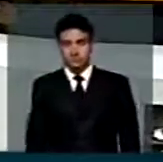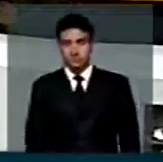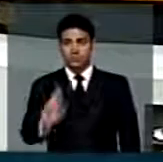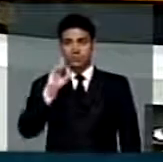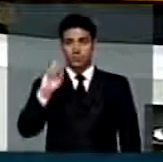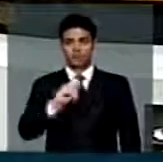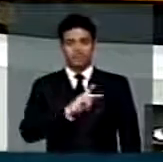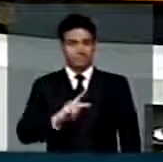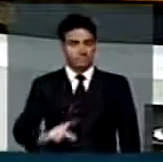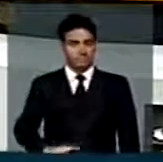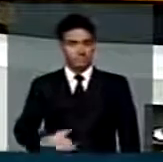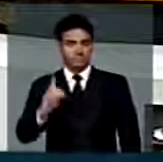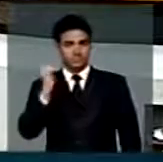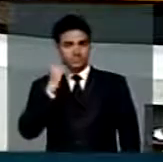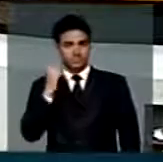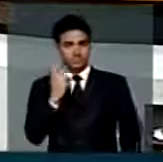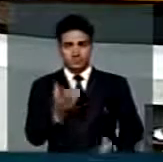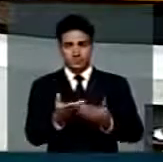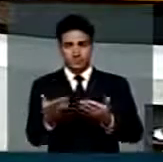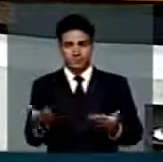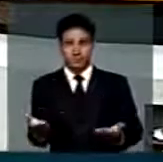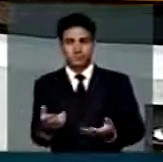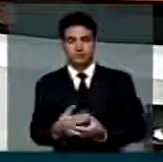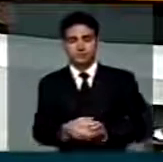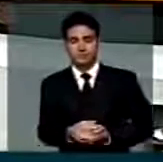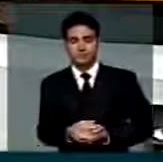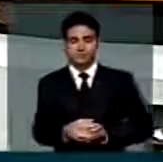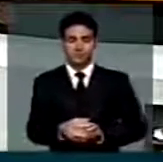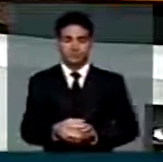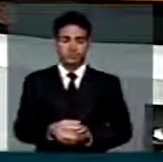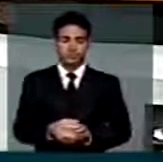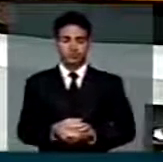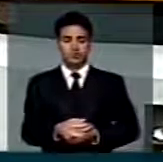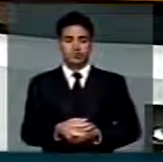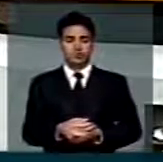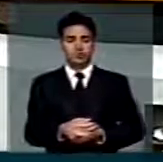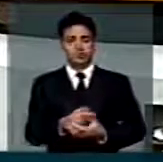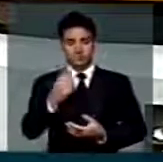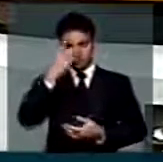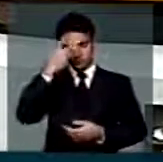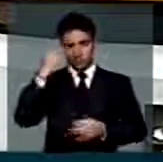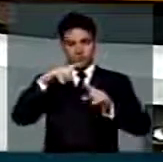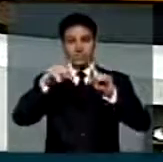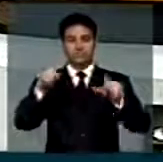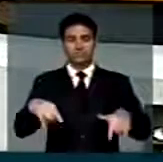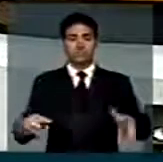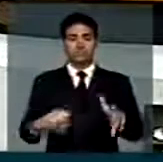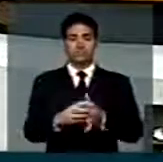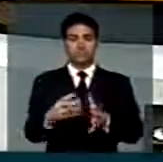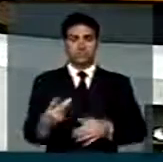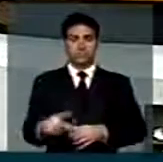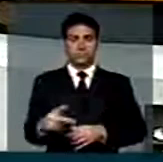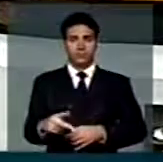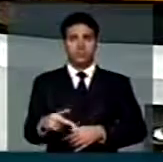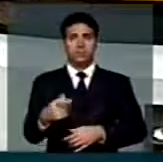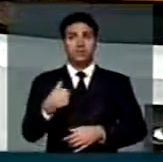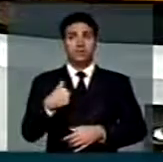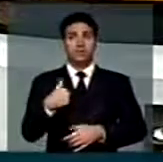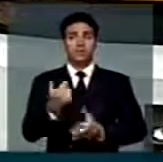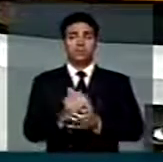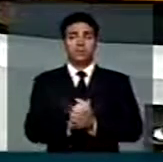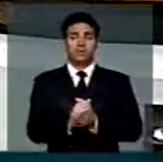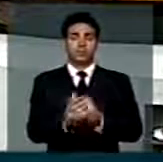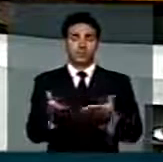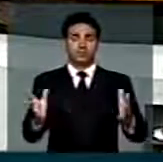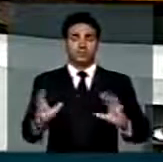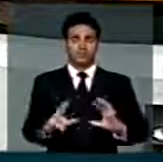Luiz Couto, senhores deputados, senhoras deputadas, servidores desta casa, cumprimento todos